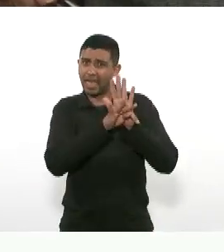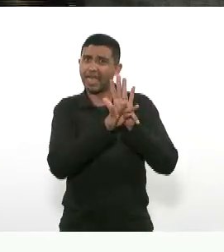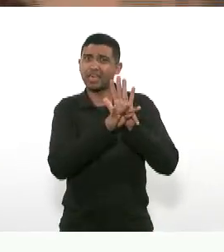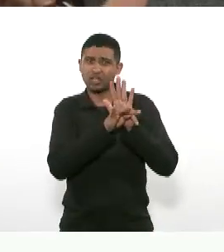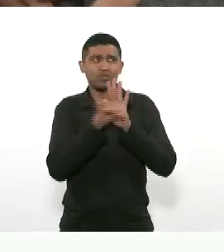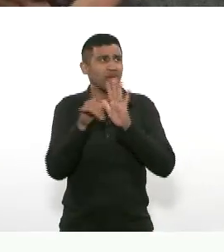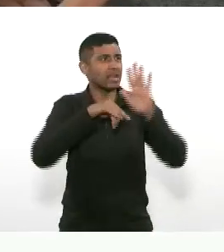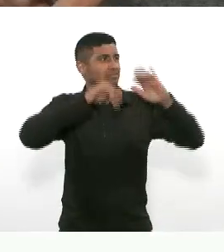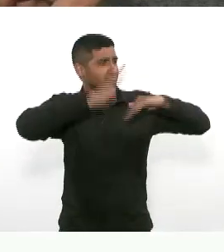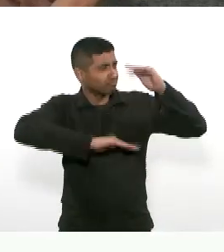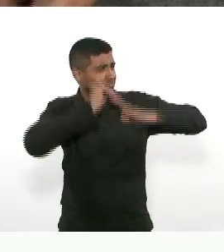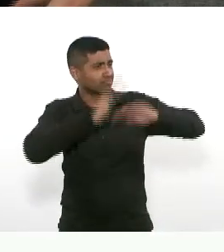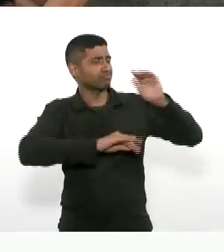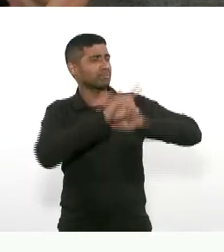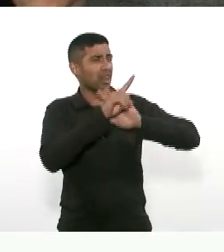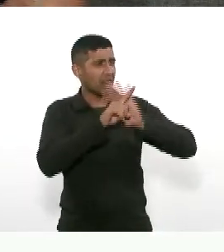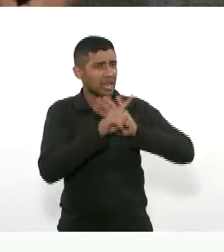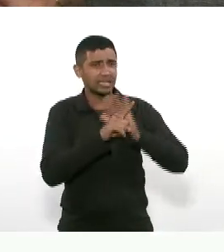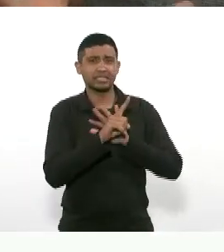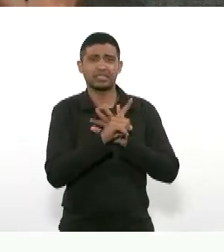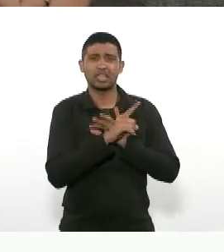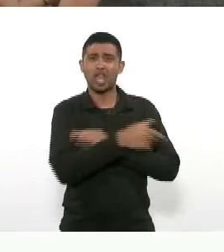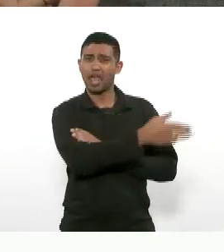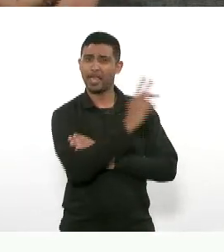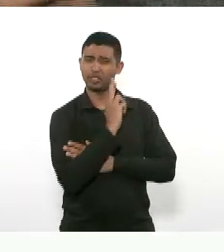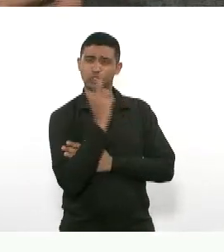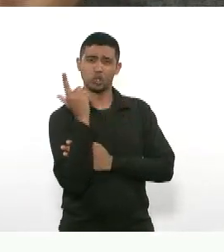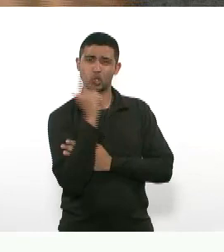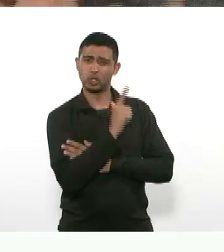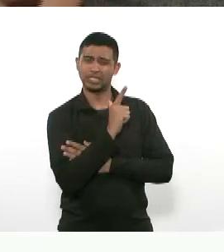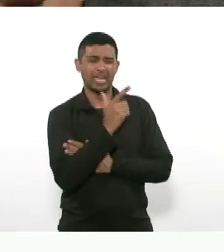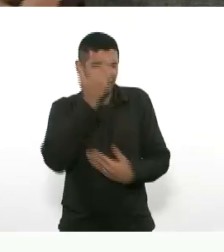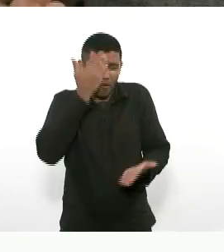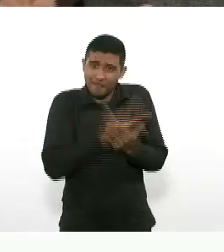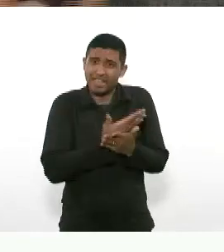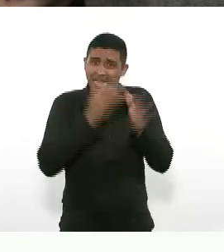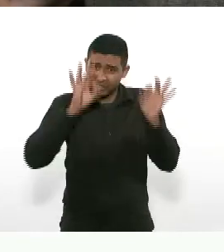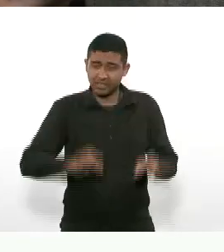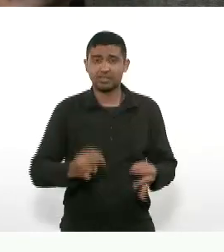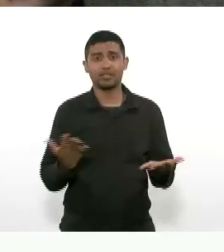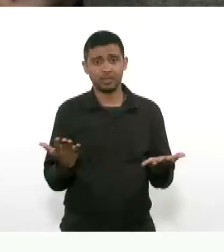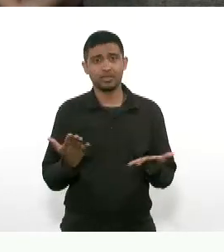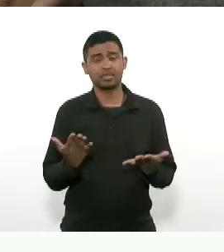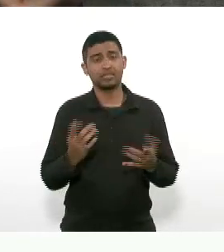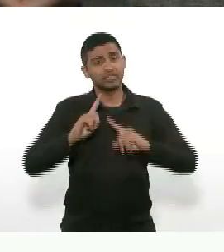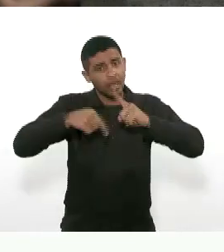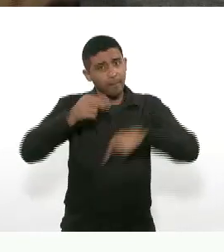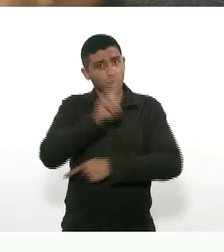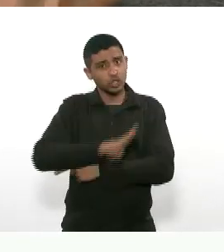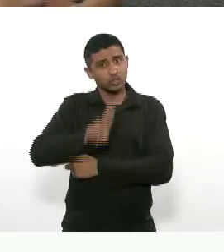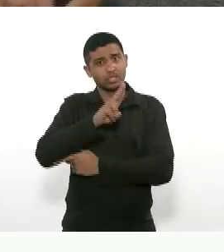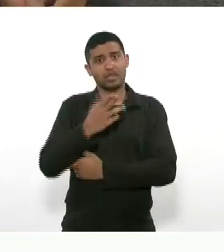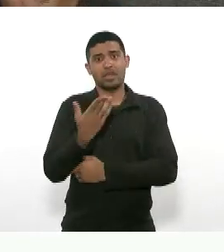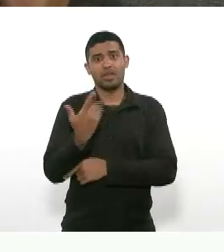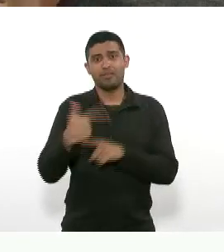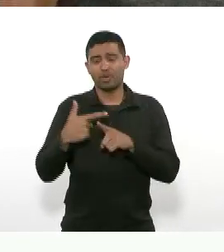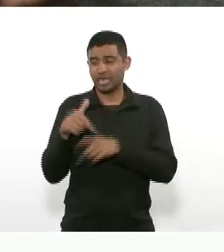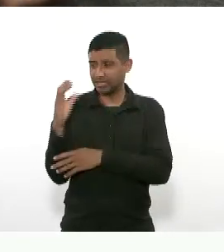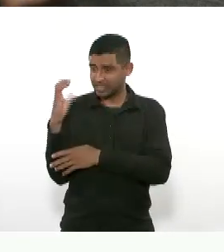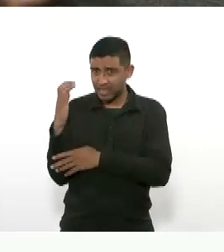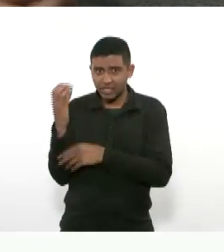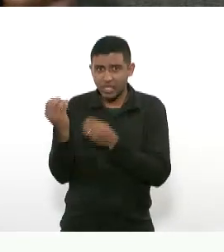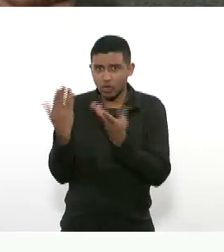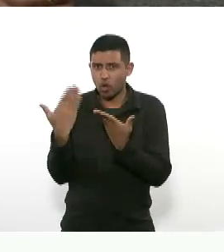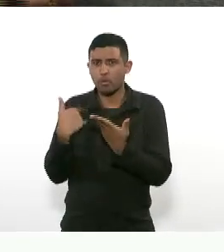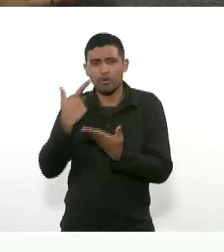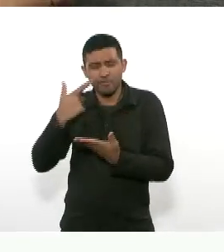ela resulte num produto chancelado, um produto acreditado, que possa ser utilizado, porque é assim que a ciência se faz.